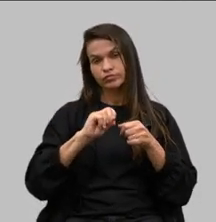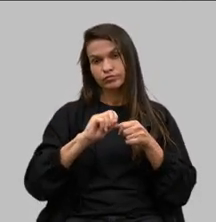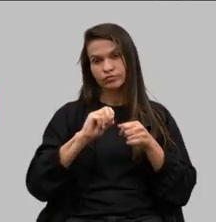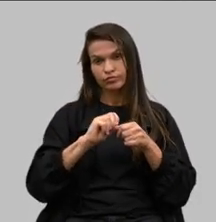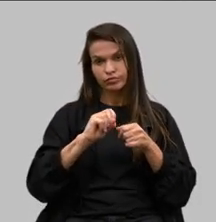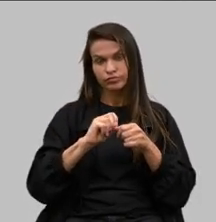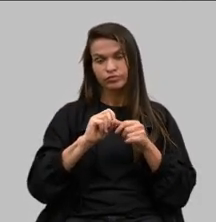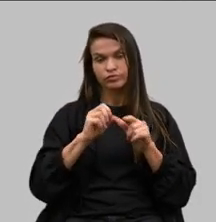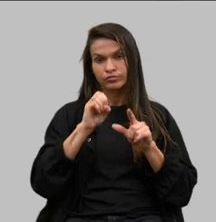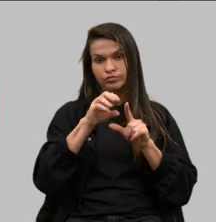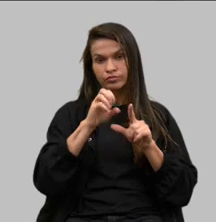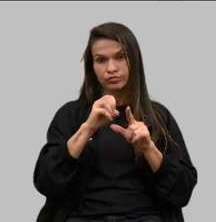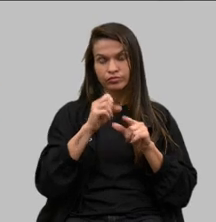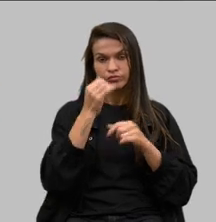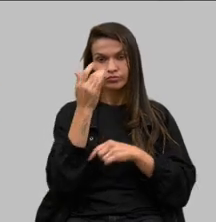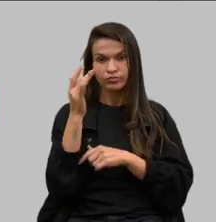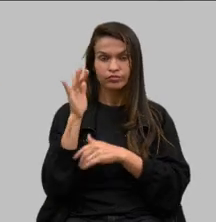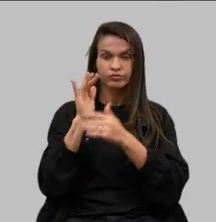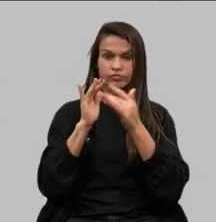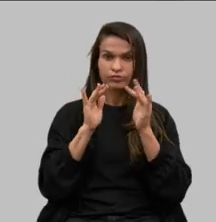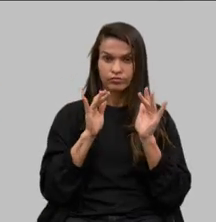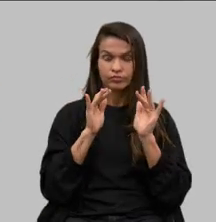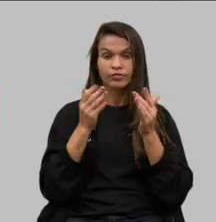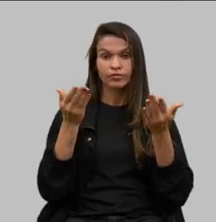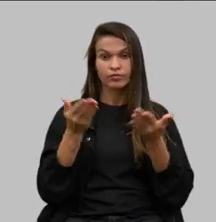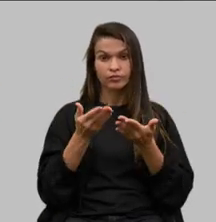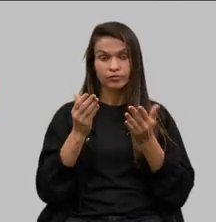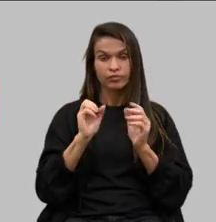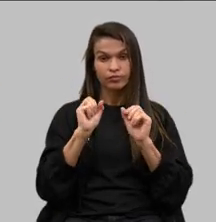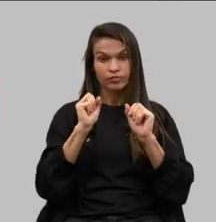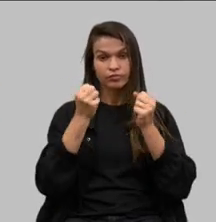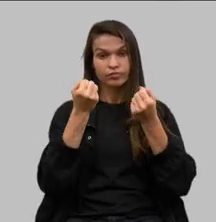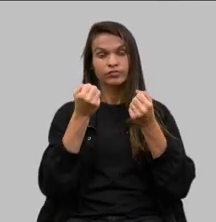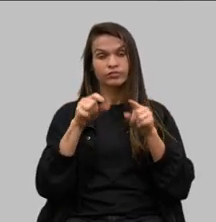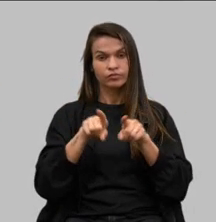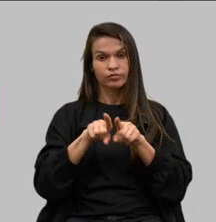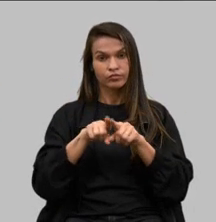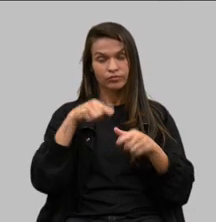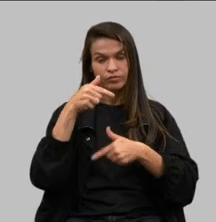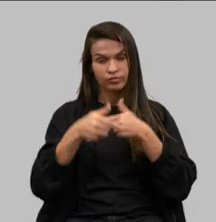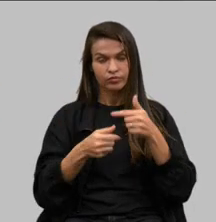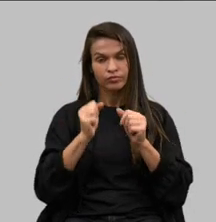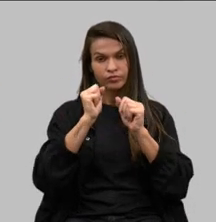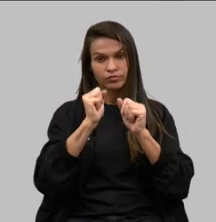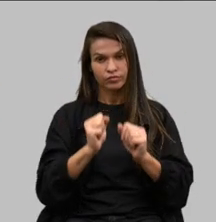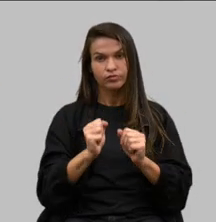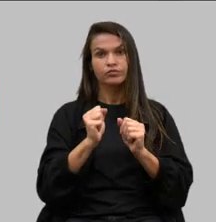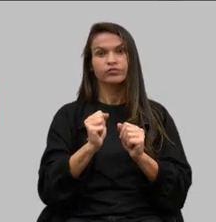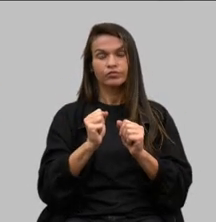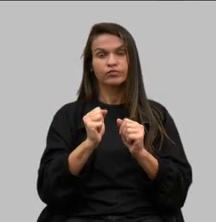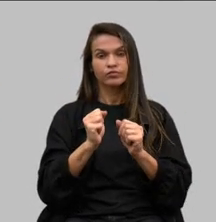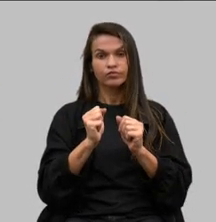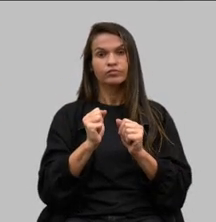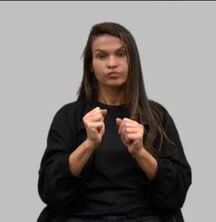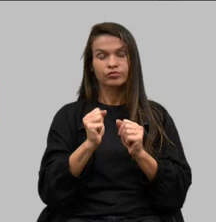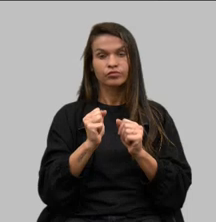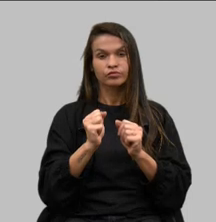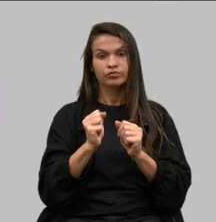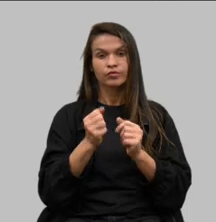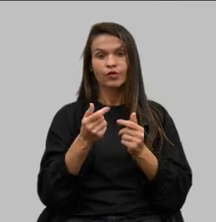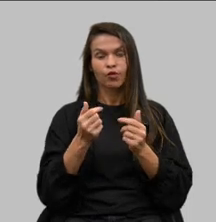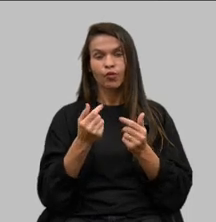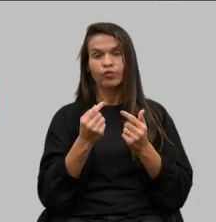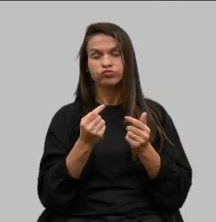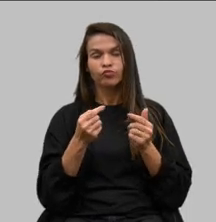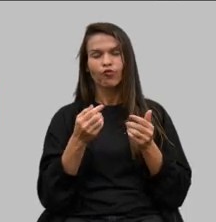licenciamento ambiental agora reforçar esse trabalho para que a gente possa gerar o passivo de auto de infração e